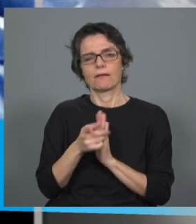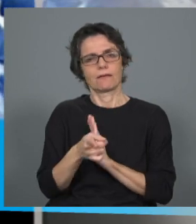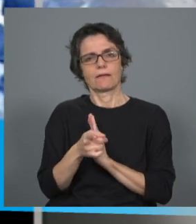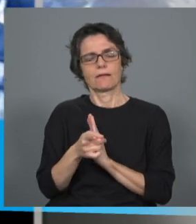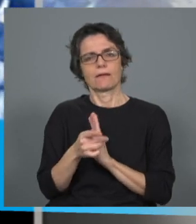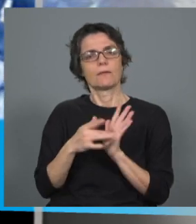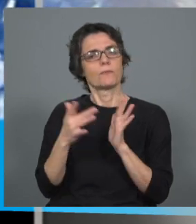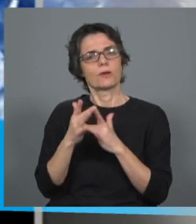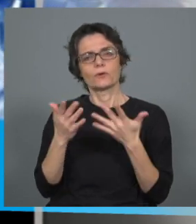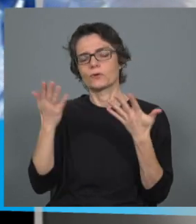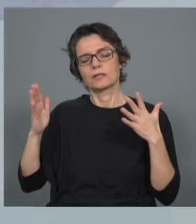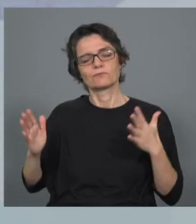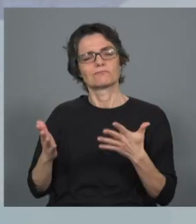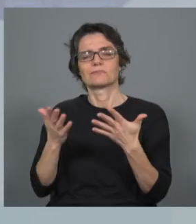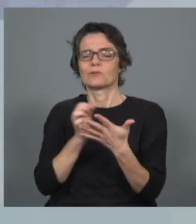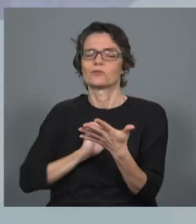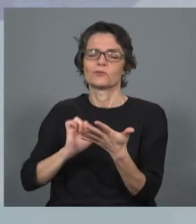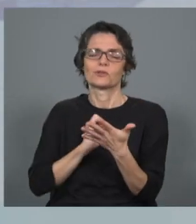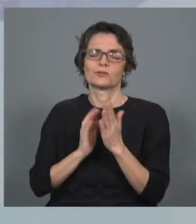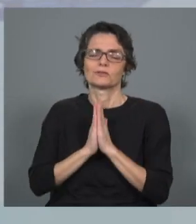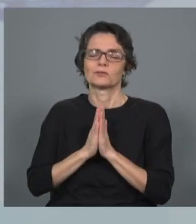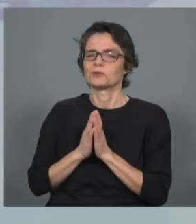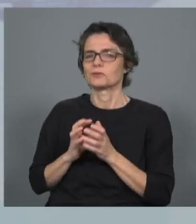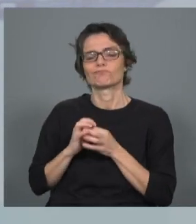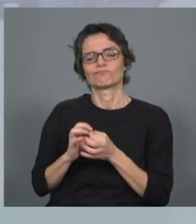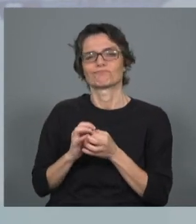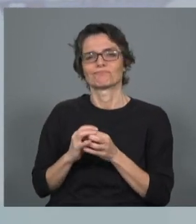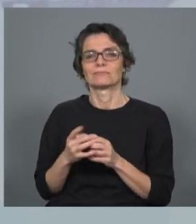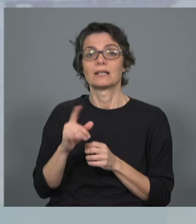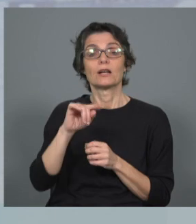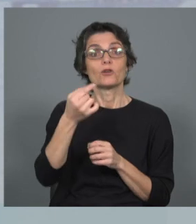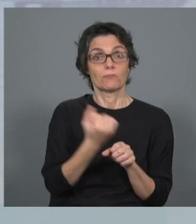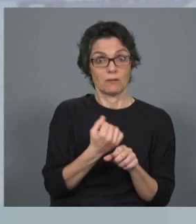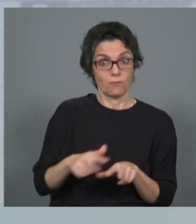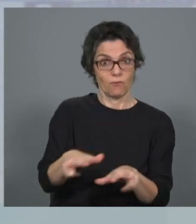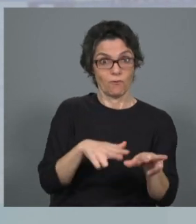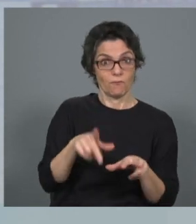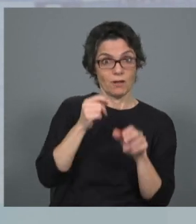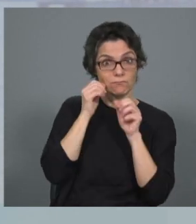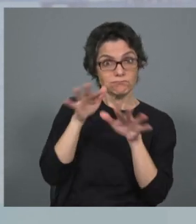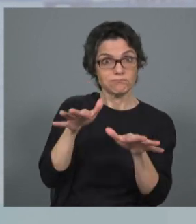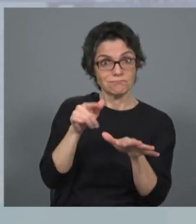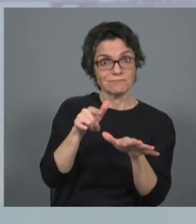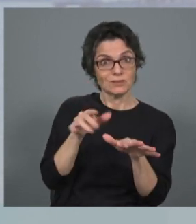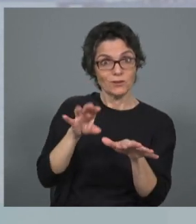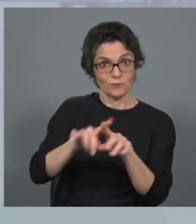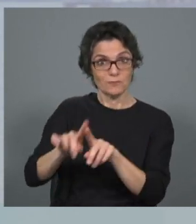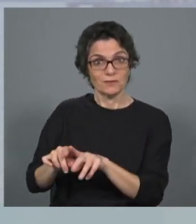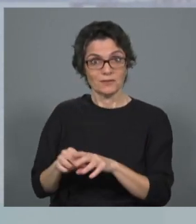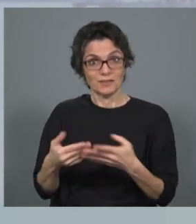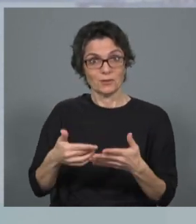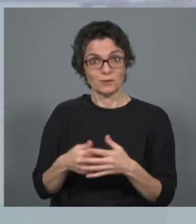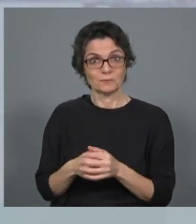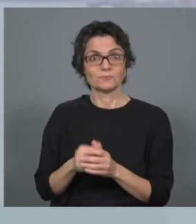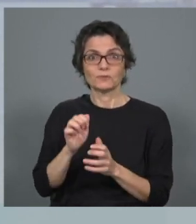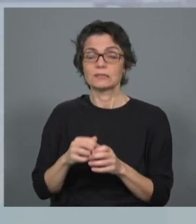Bom Pastor. E depois lançaram mãos à obra, não para escrever um texto, mas para editar um vídeo e partilhá-lo agora de muitas formas, não é? Também nas